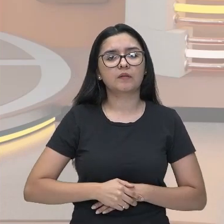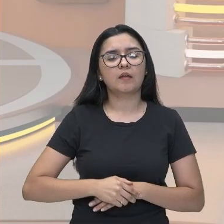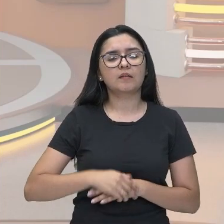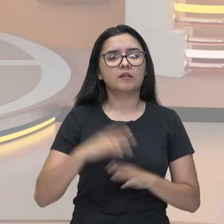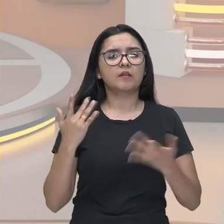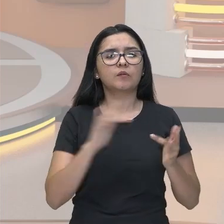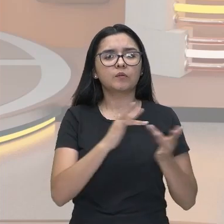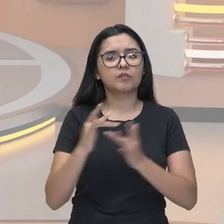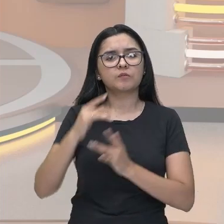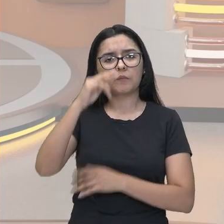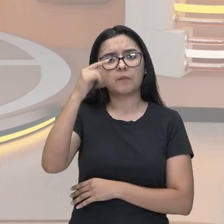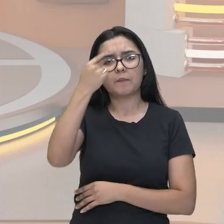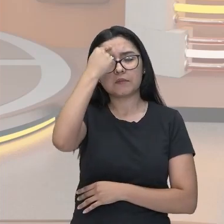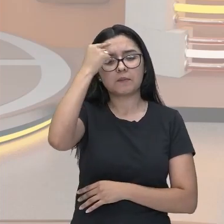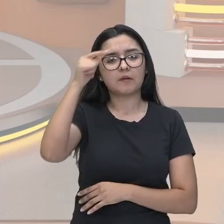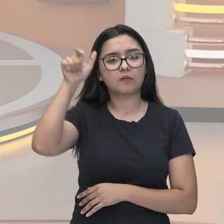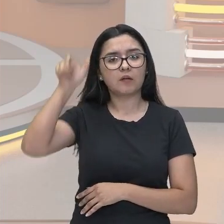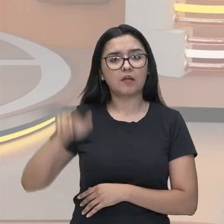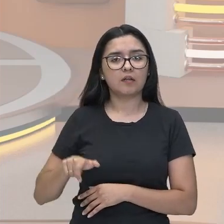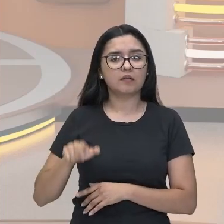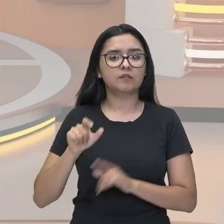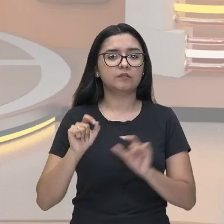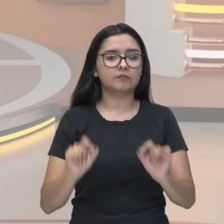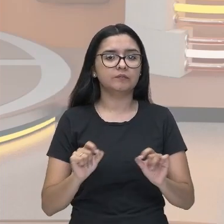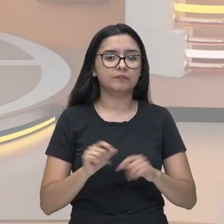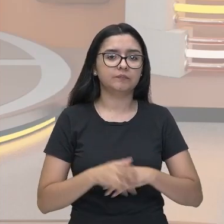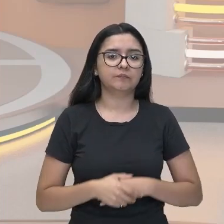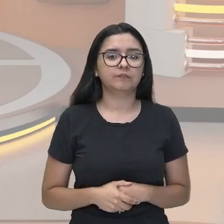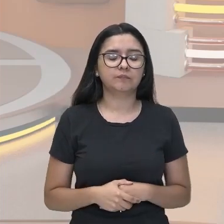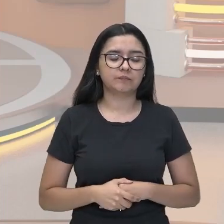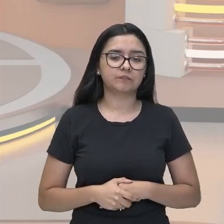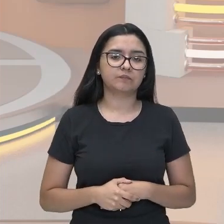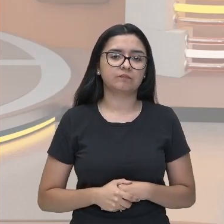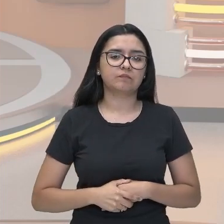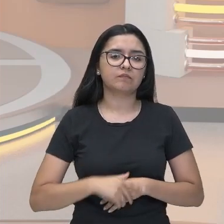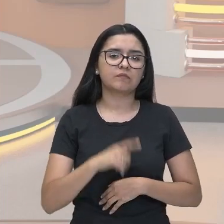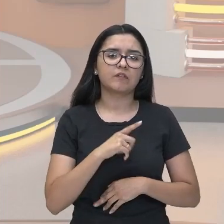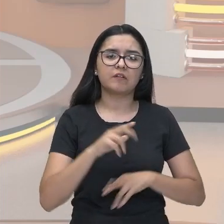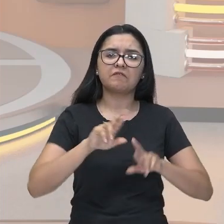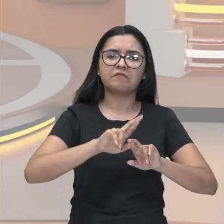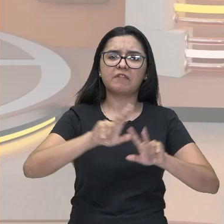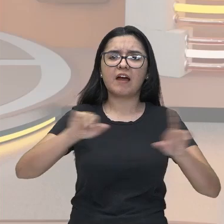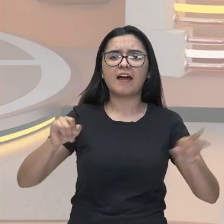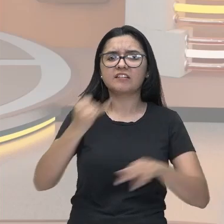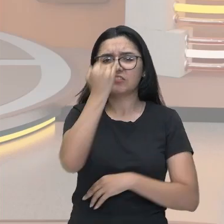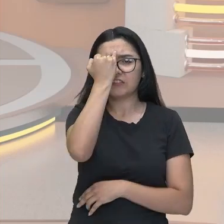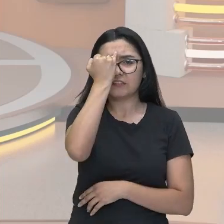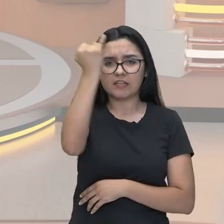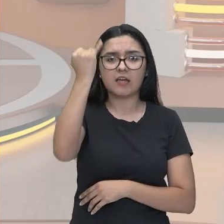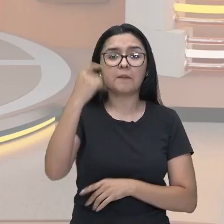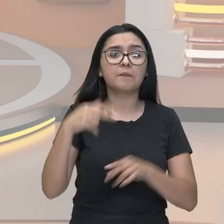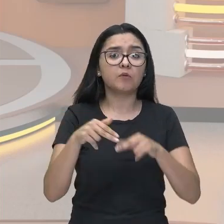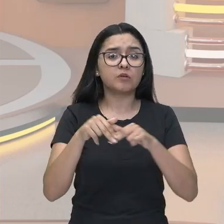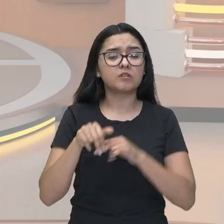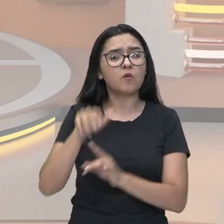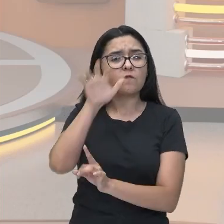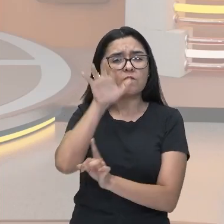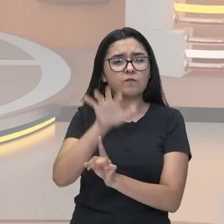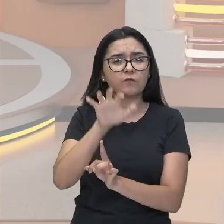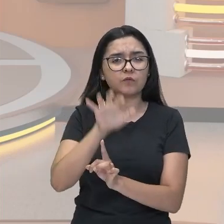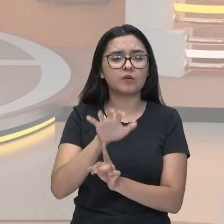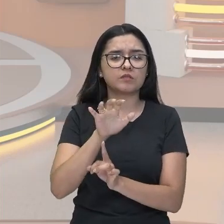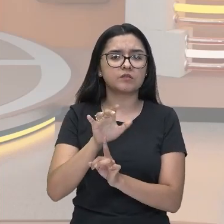ele foi um pensador que fez, assim, um compêndio, né, de pensamento, de ideias. Por isso que ele influencia todo